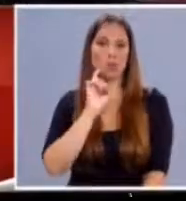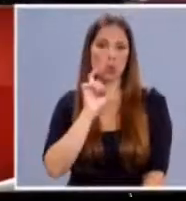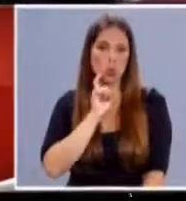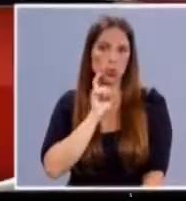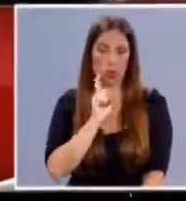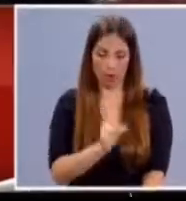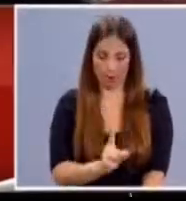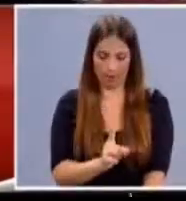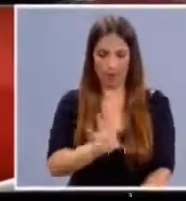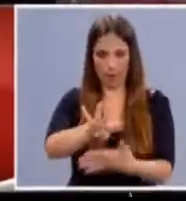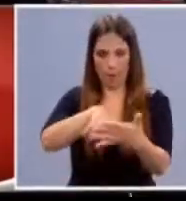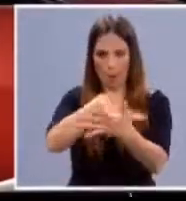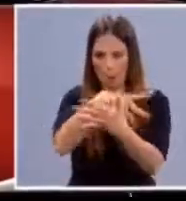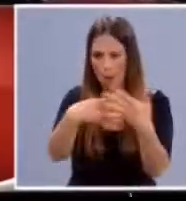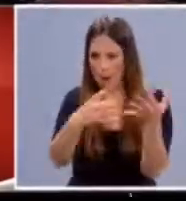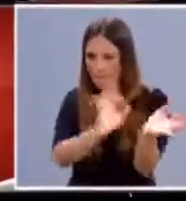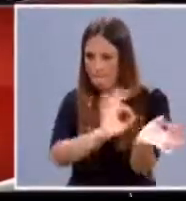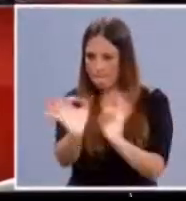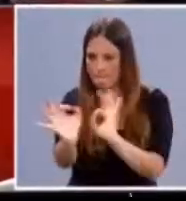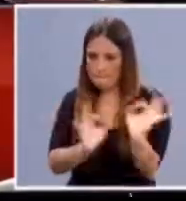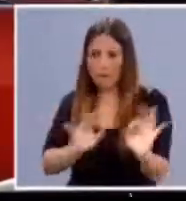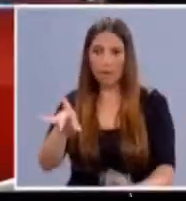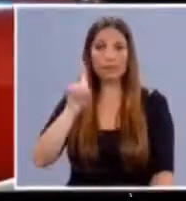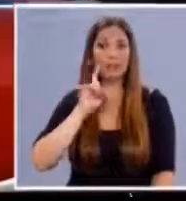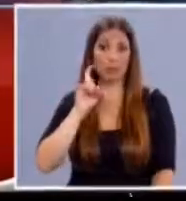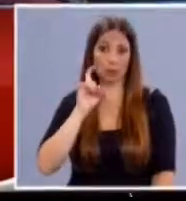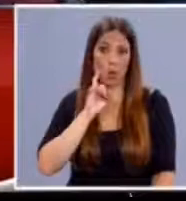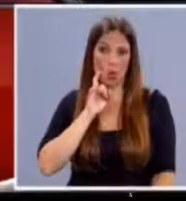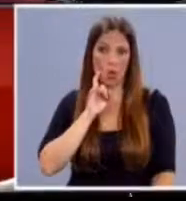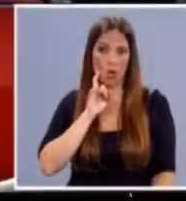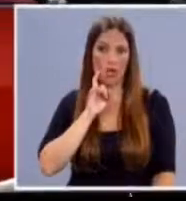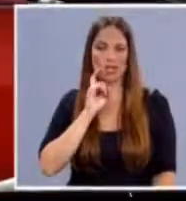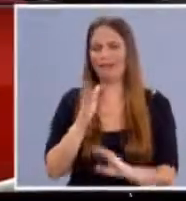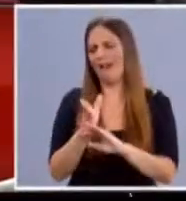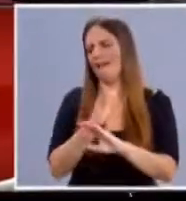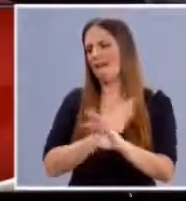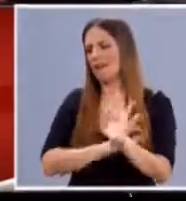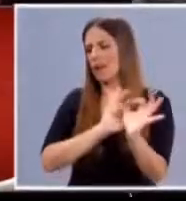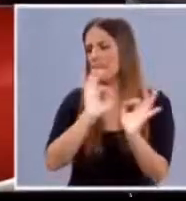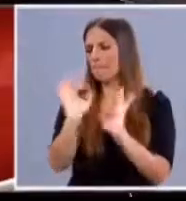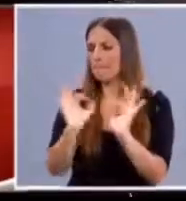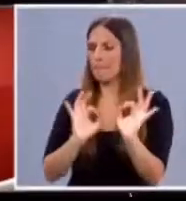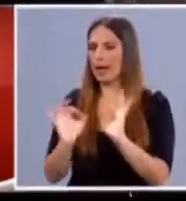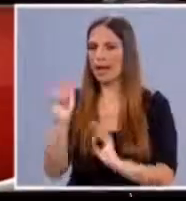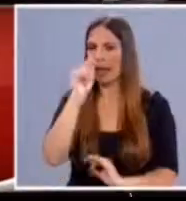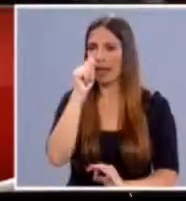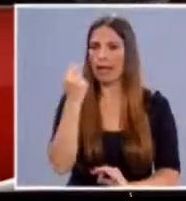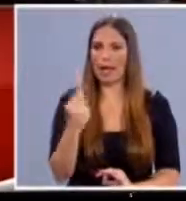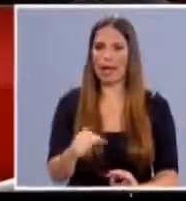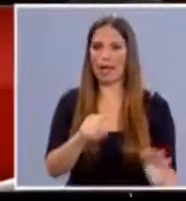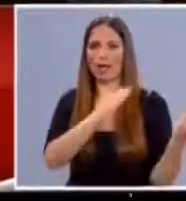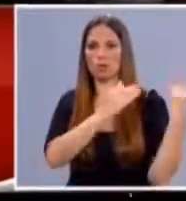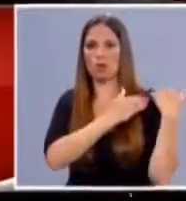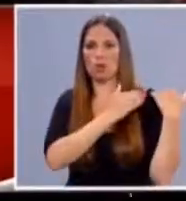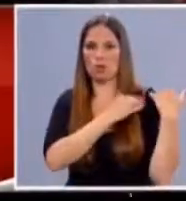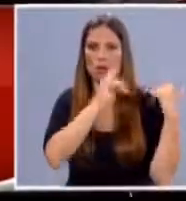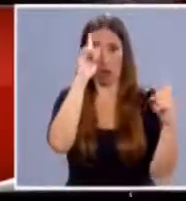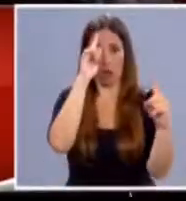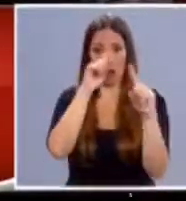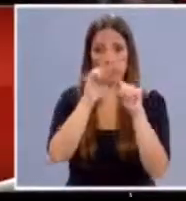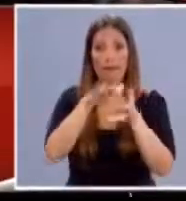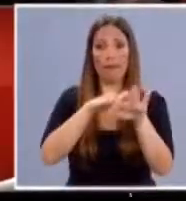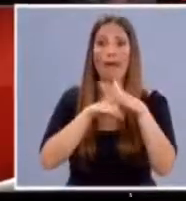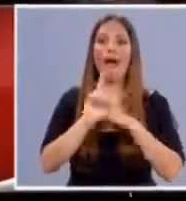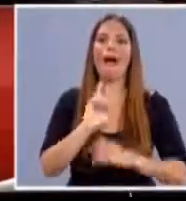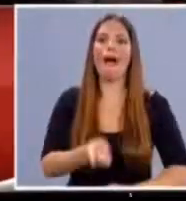plano de segurança para este evento foi devidamente preparado por quem tem responsabilidade para o fazer, que é o comando da